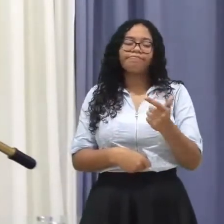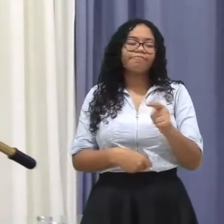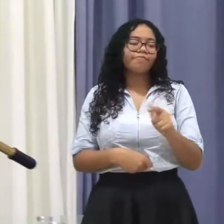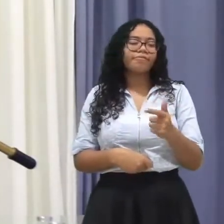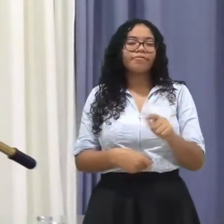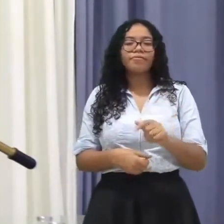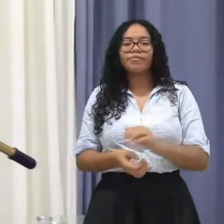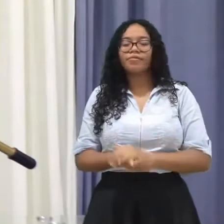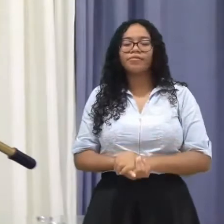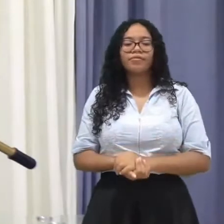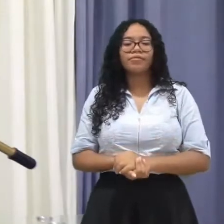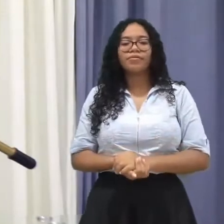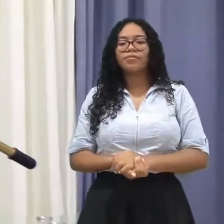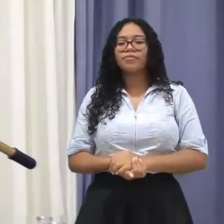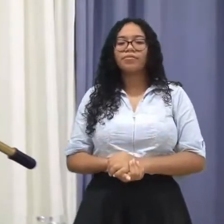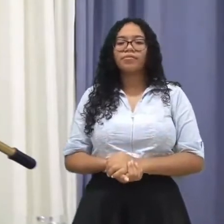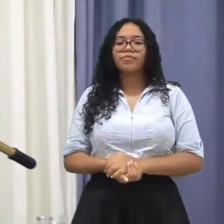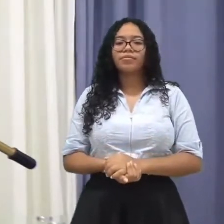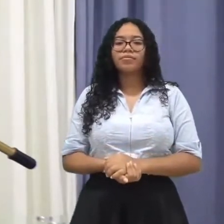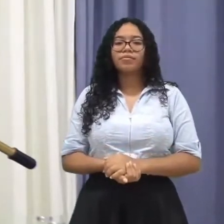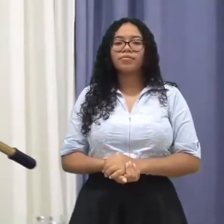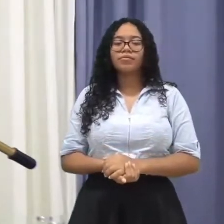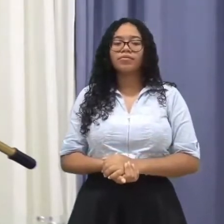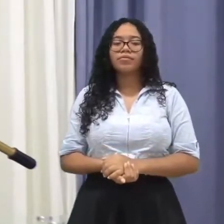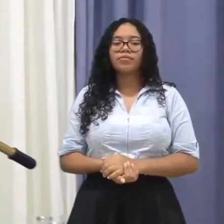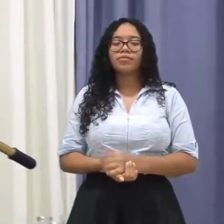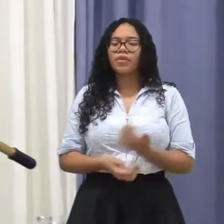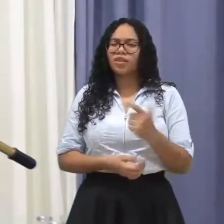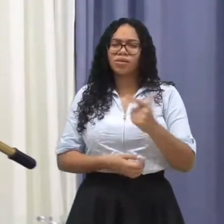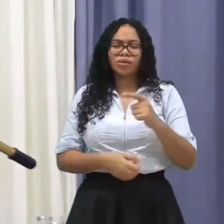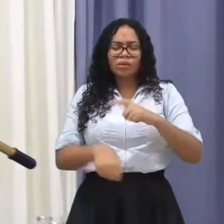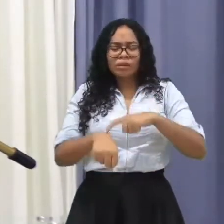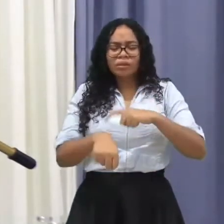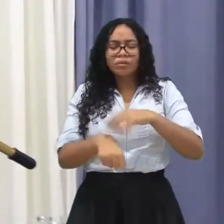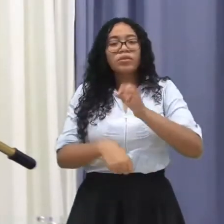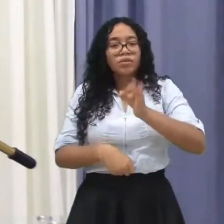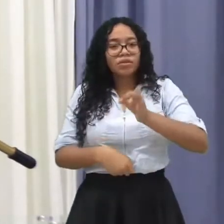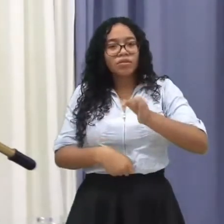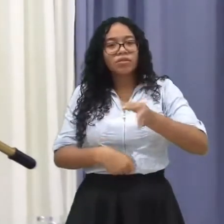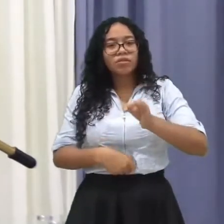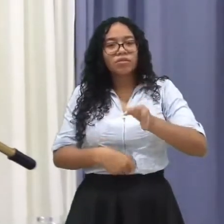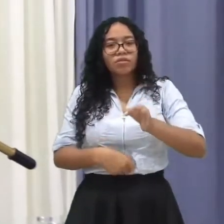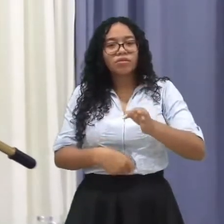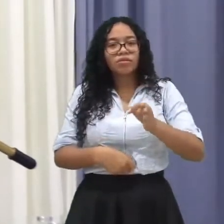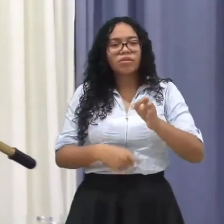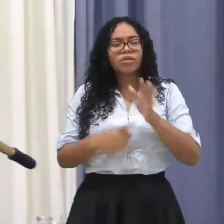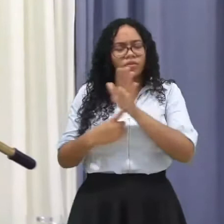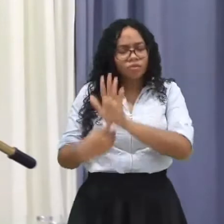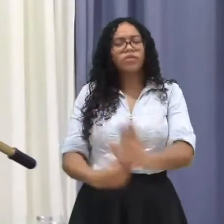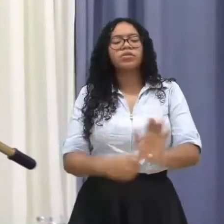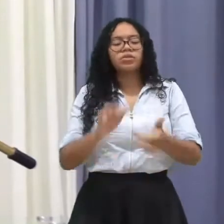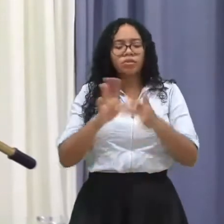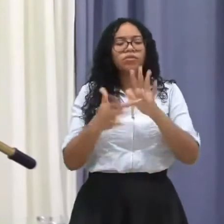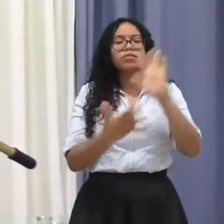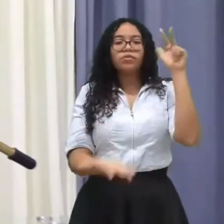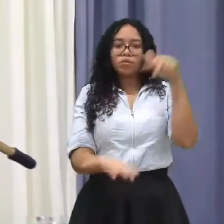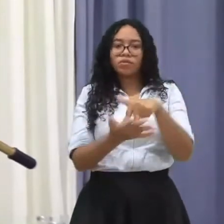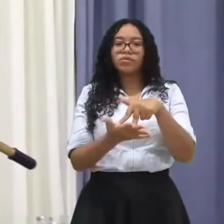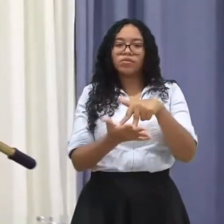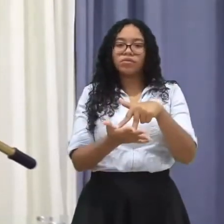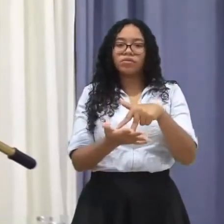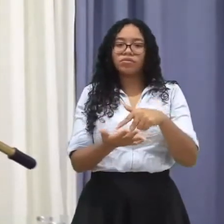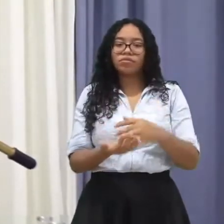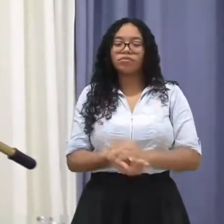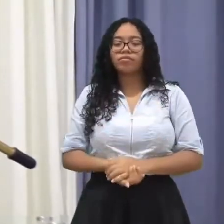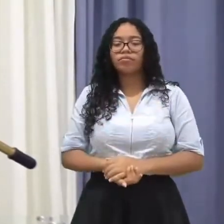coisa, Jesus virá. Não existe esta cronologia específica, como é o caso de Israel, não